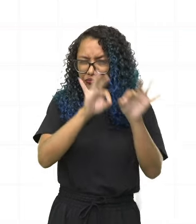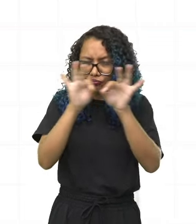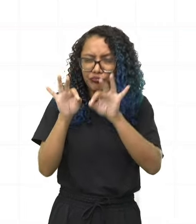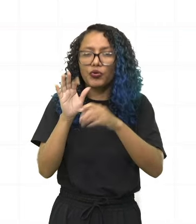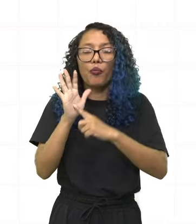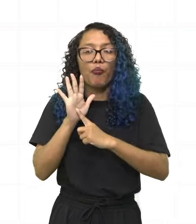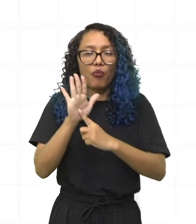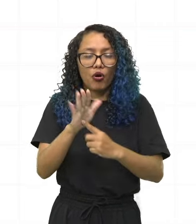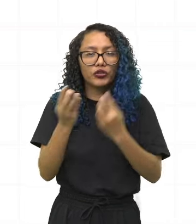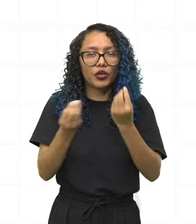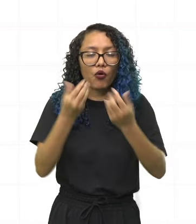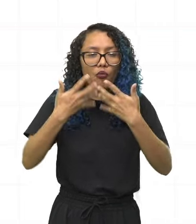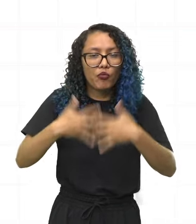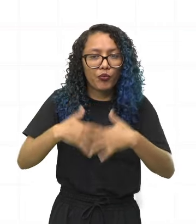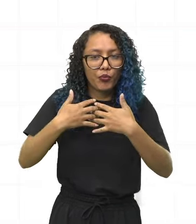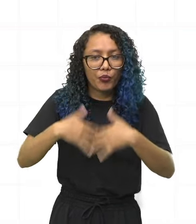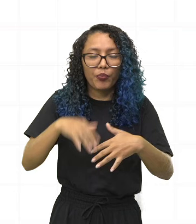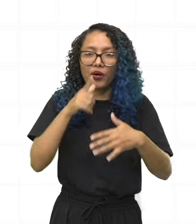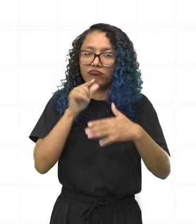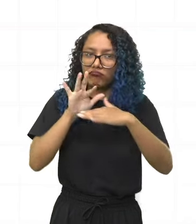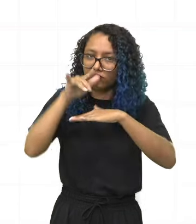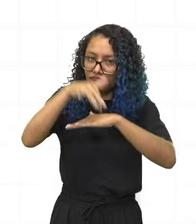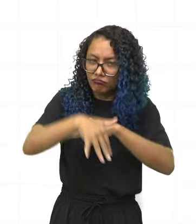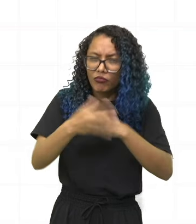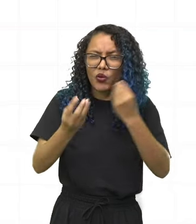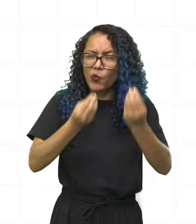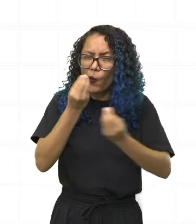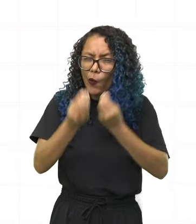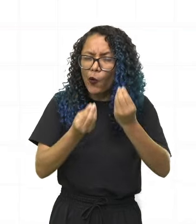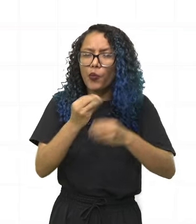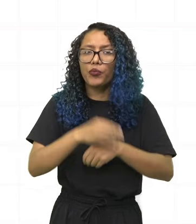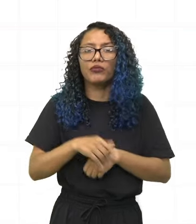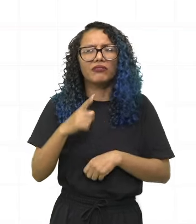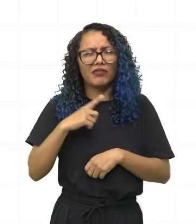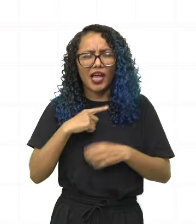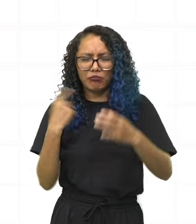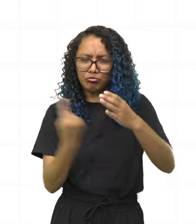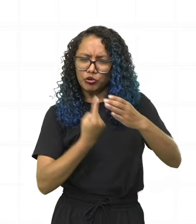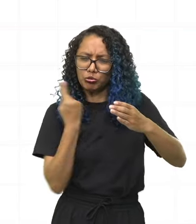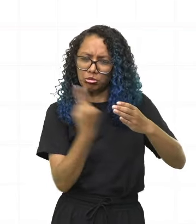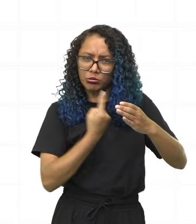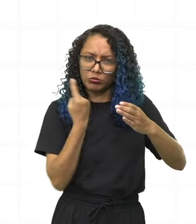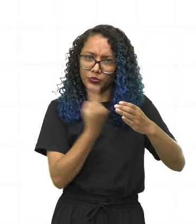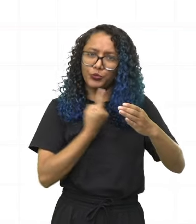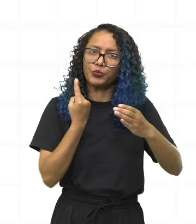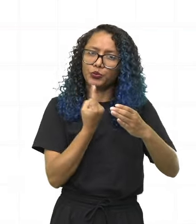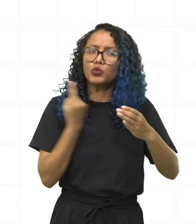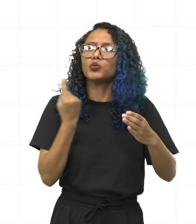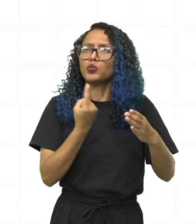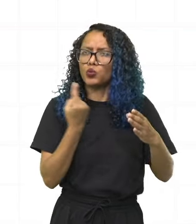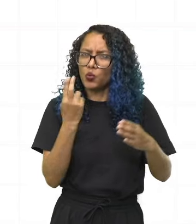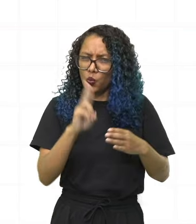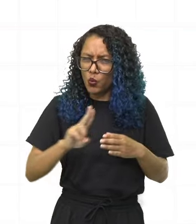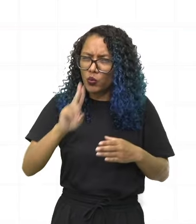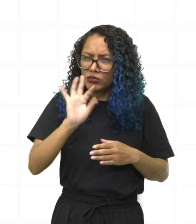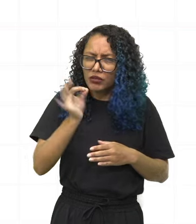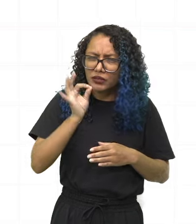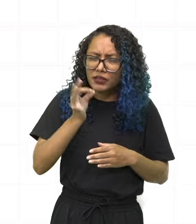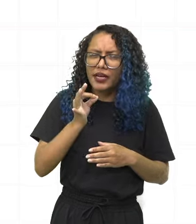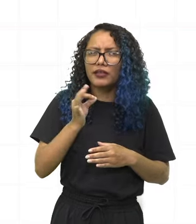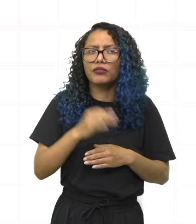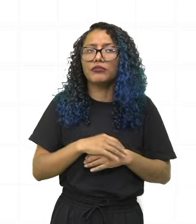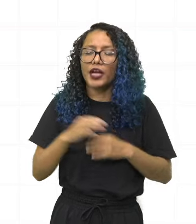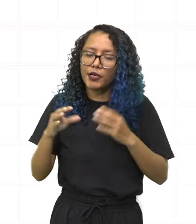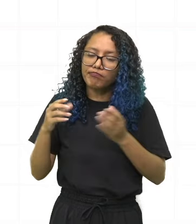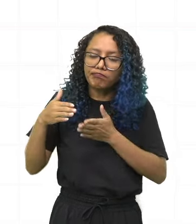relação ao funcionamento de uma usina hidrelétrica através das turbinas que são utilizadas, até chegar ali aos